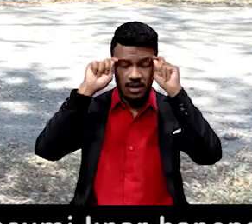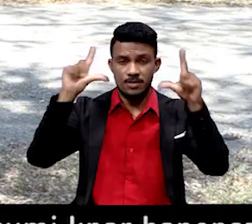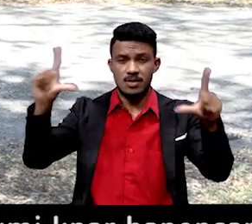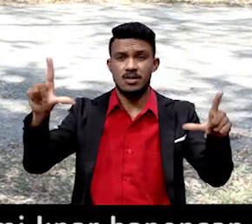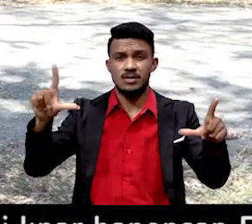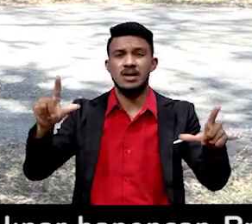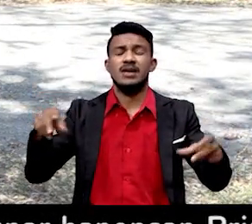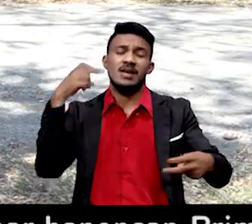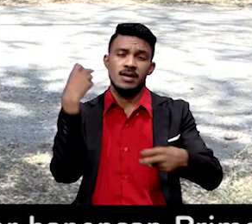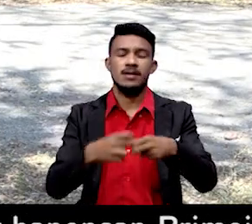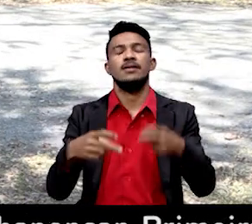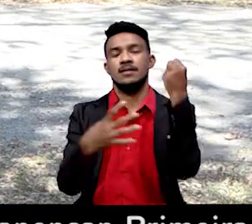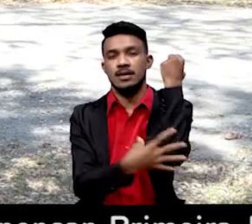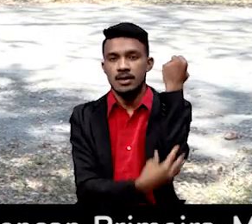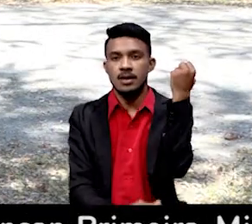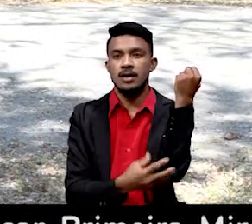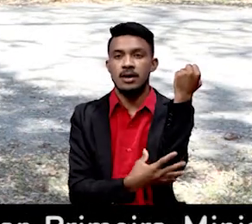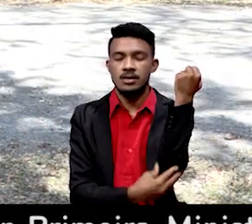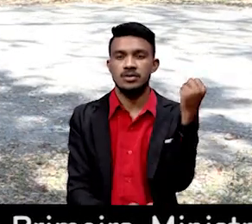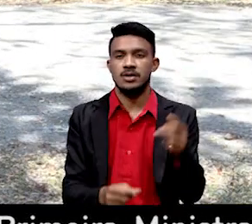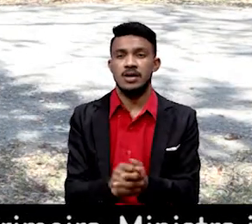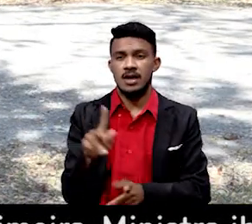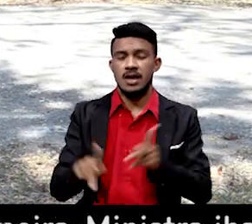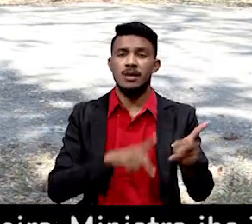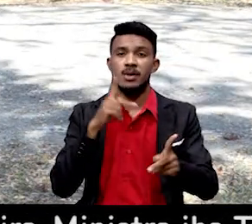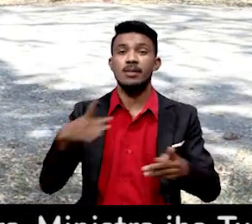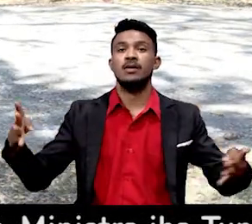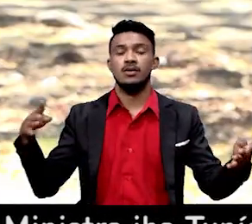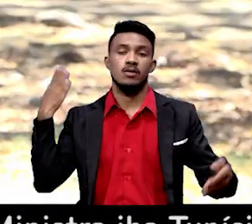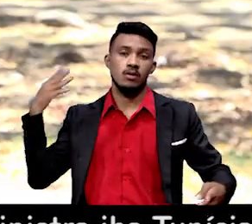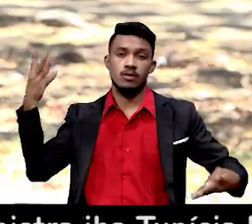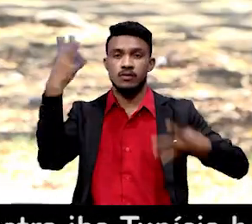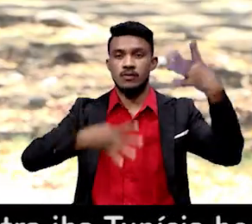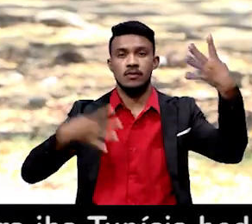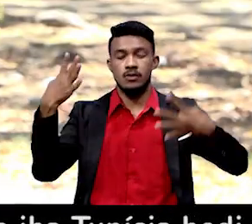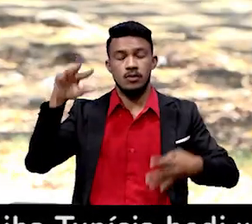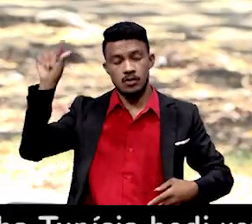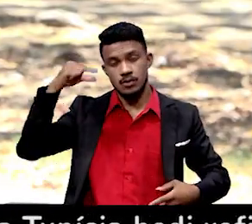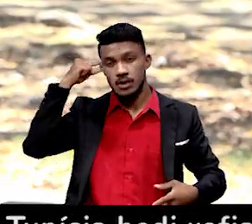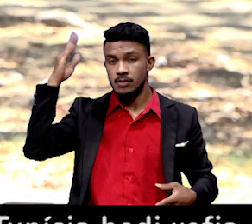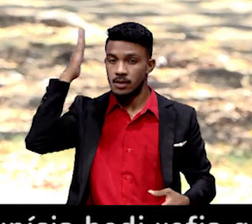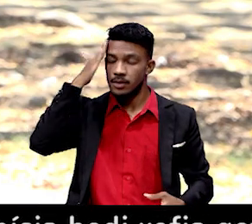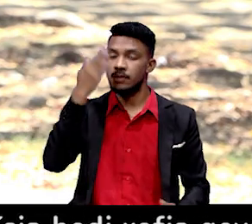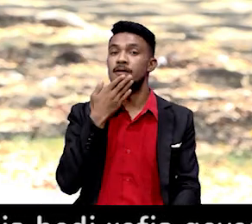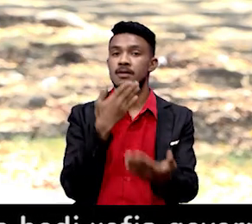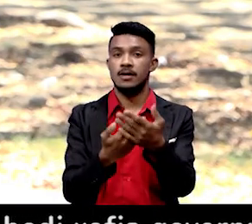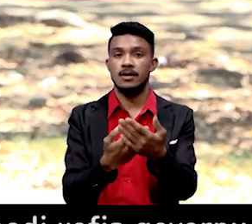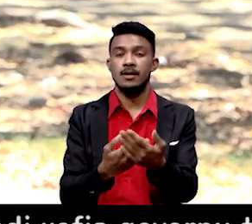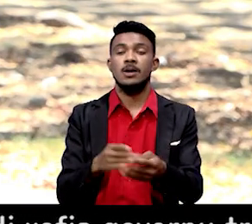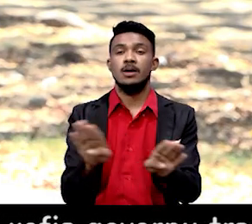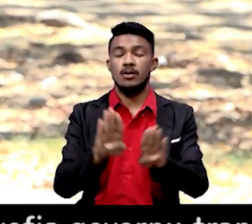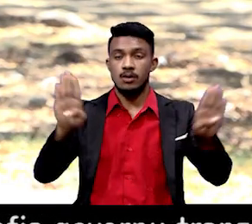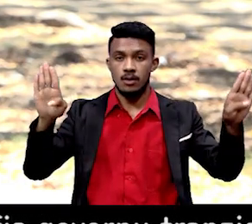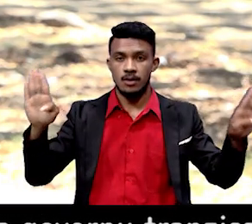que terus, povo ele que luta nai. Então, se o governo de Hanoi dia se locona